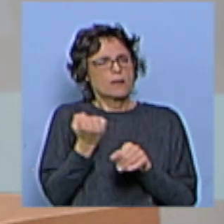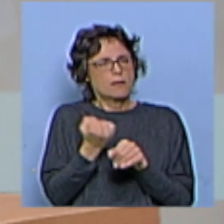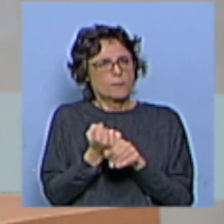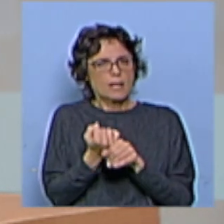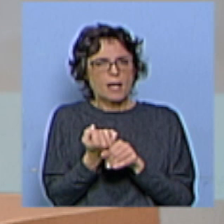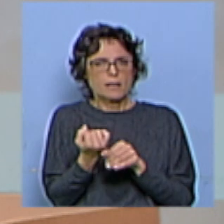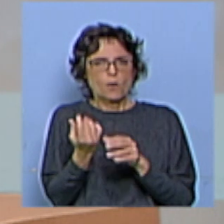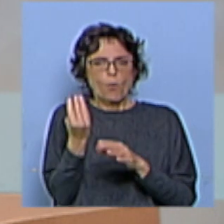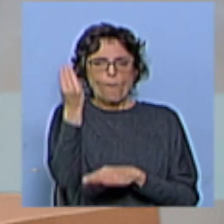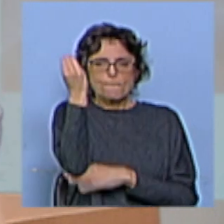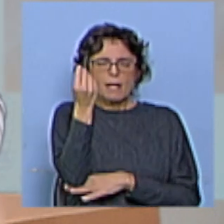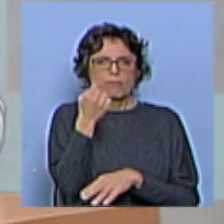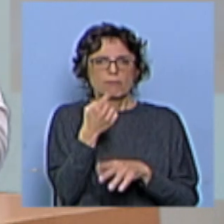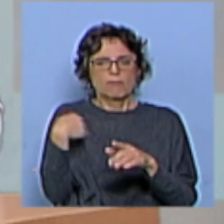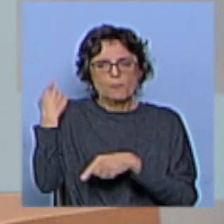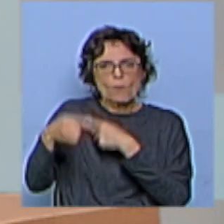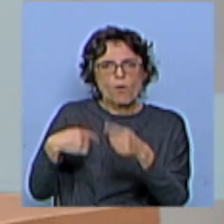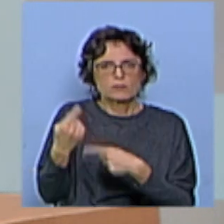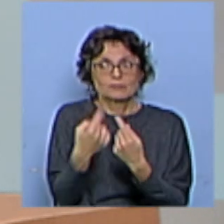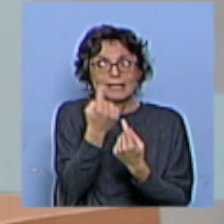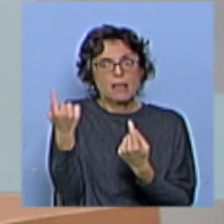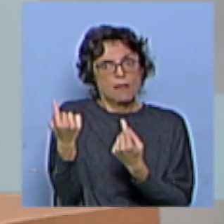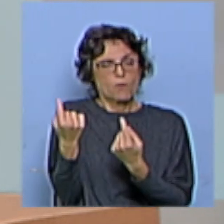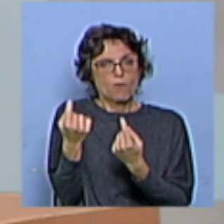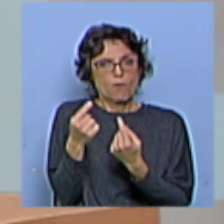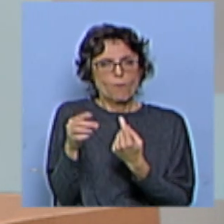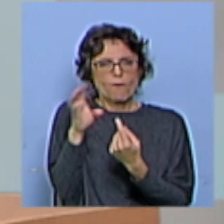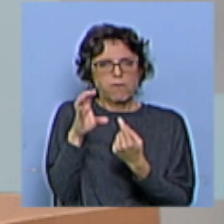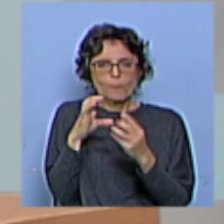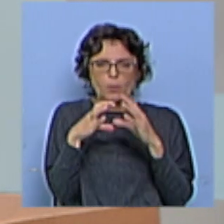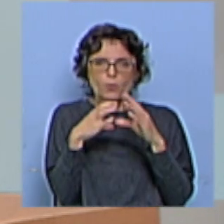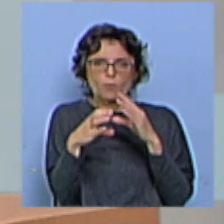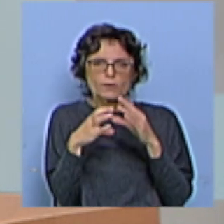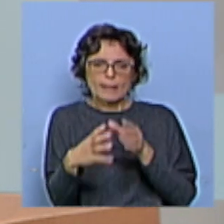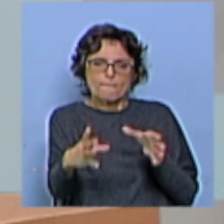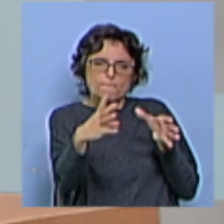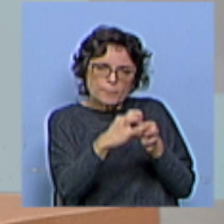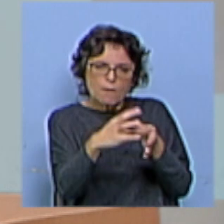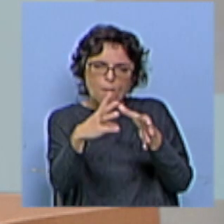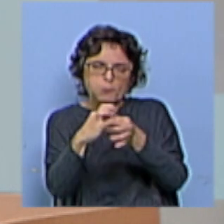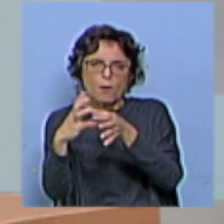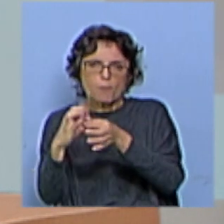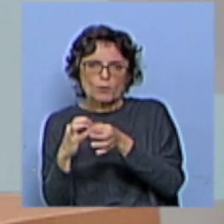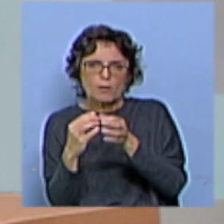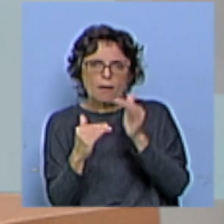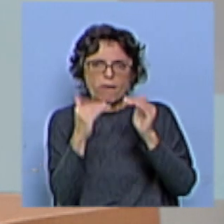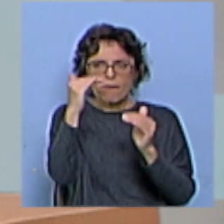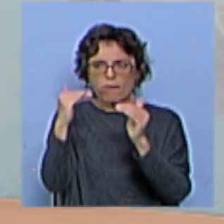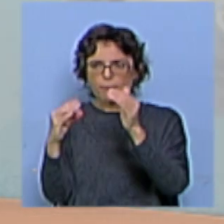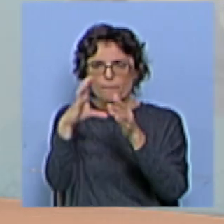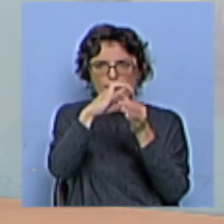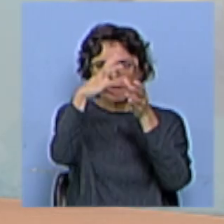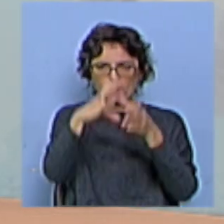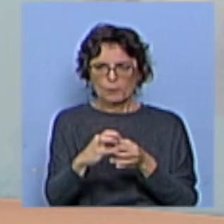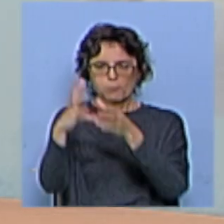forma a tornarem-nos, evidentemente, mais apelativos e mais interessantes, indo ao encontro justamente dos seus destinatários. A grande parte